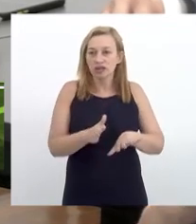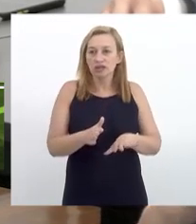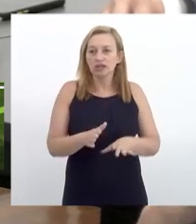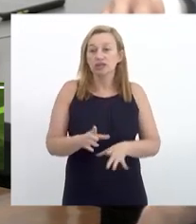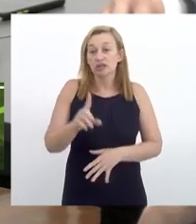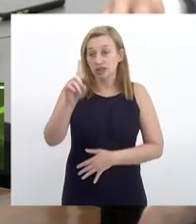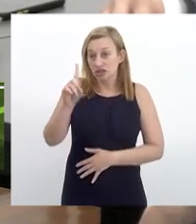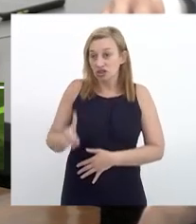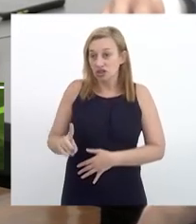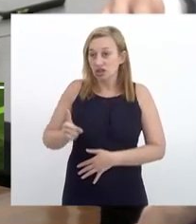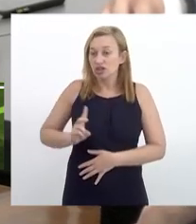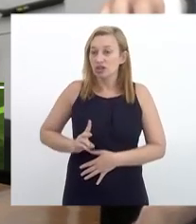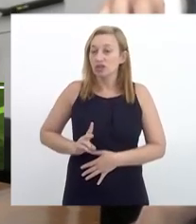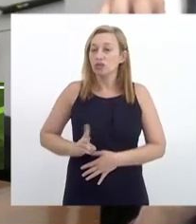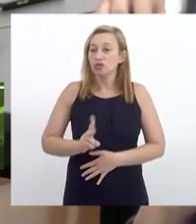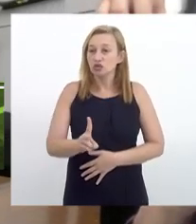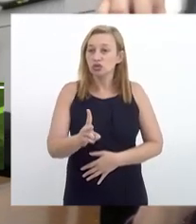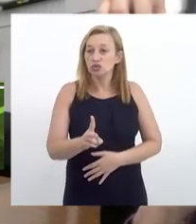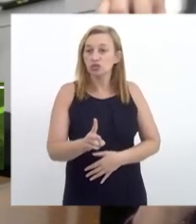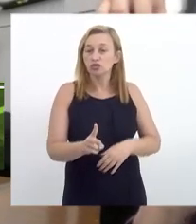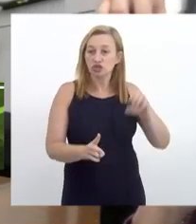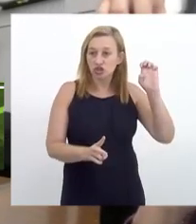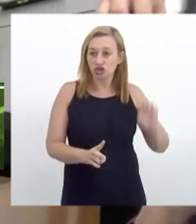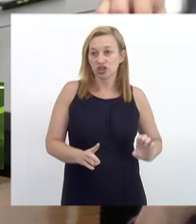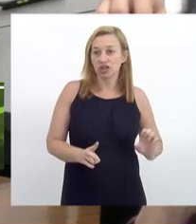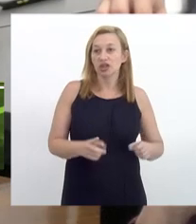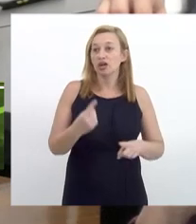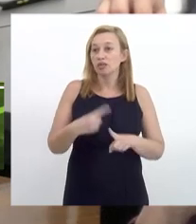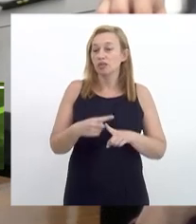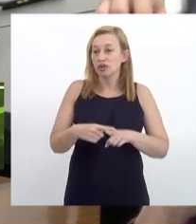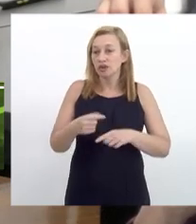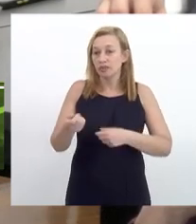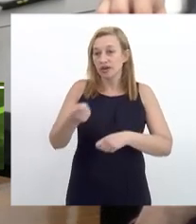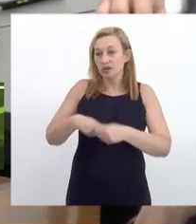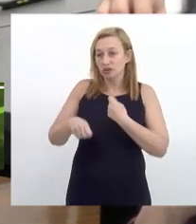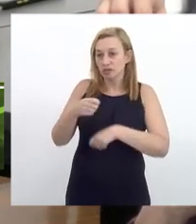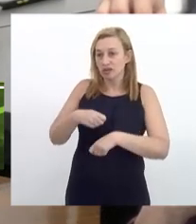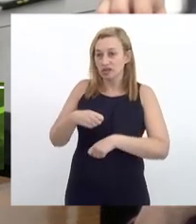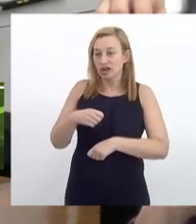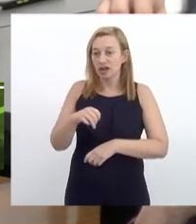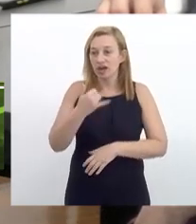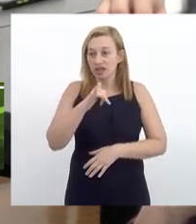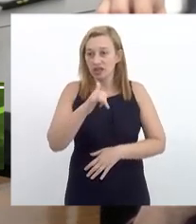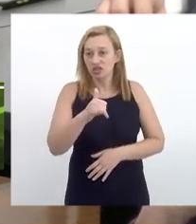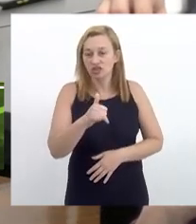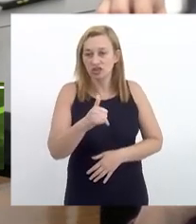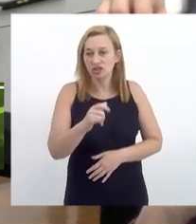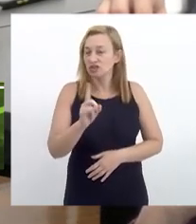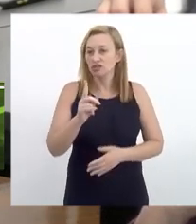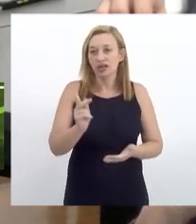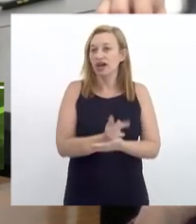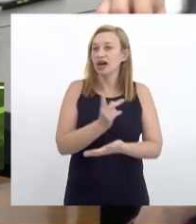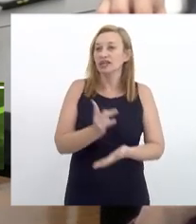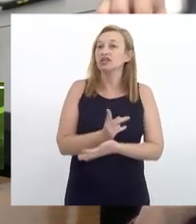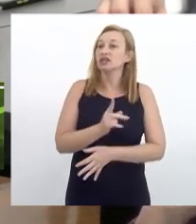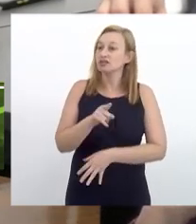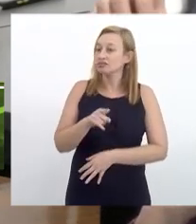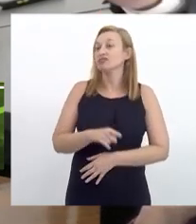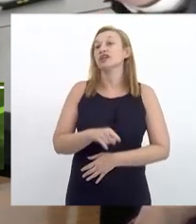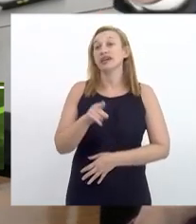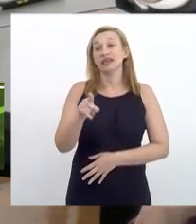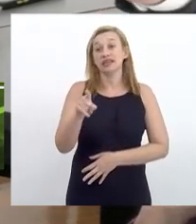direita Continuo de esquerda Então nós vamos tirar O daí Porque aqui É para economizar energia Ah, é? Então não está errada Essa mesa É essa aí Que está